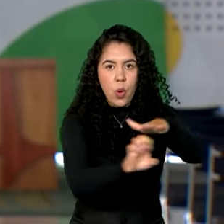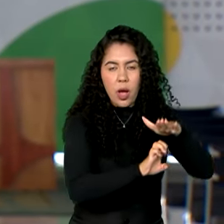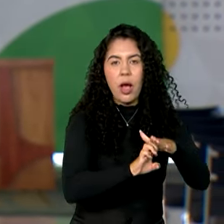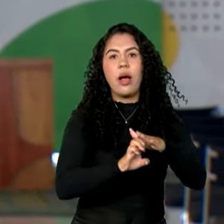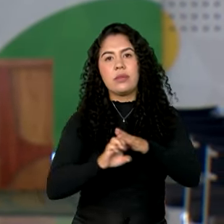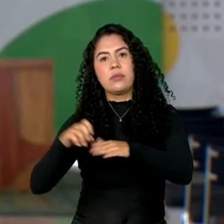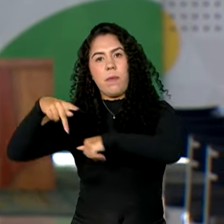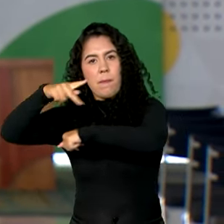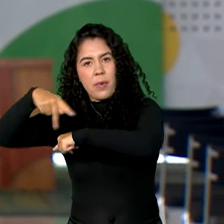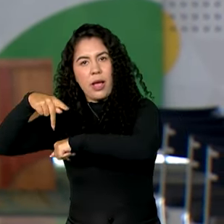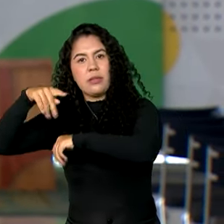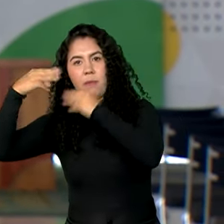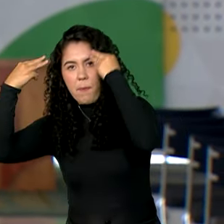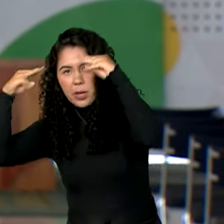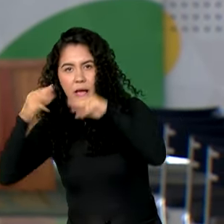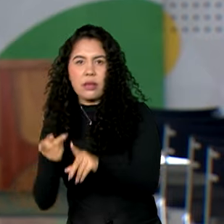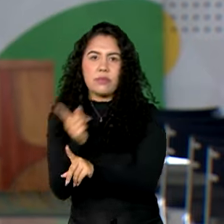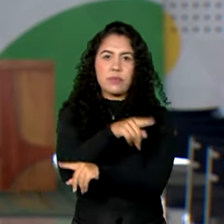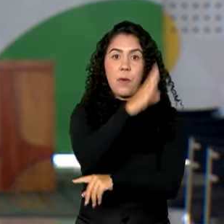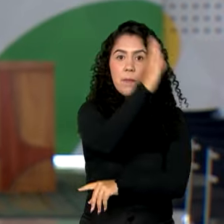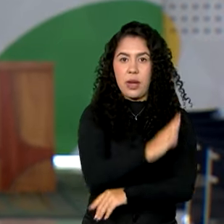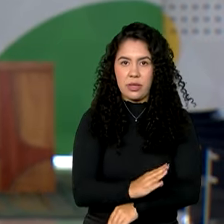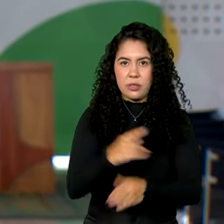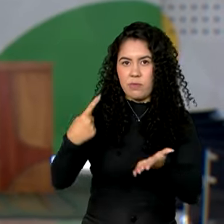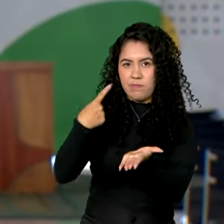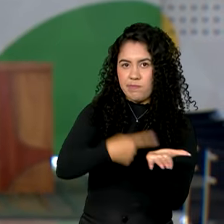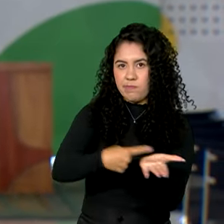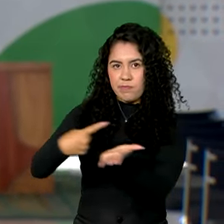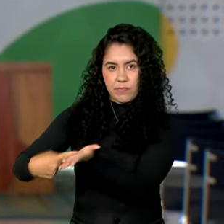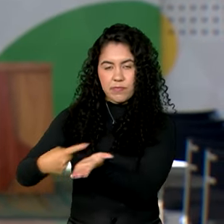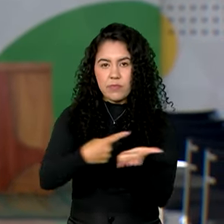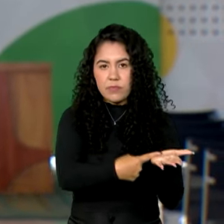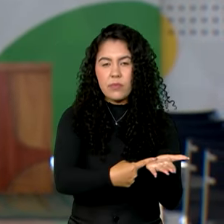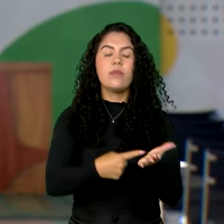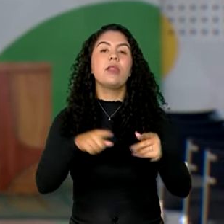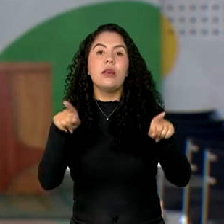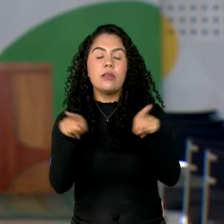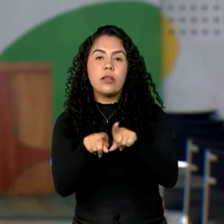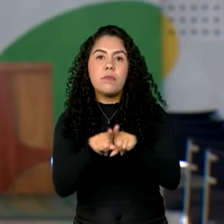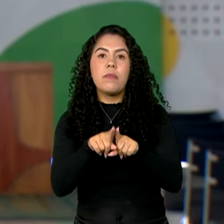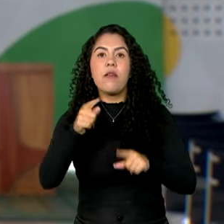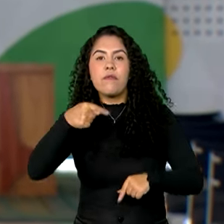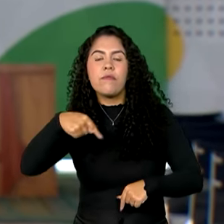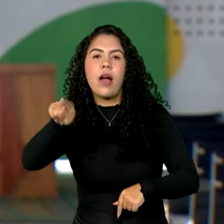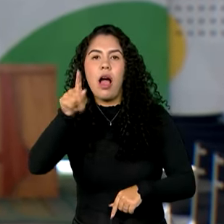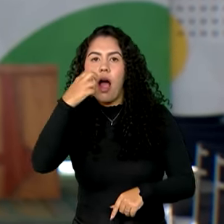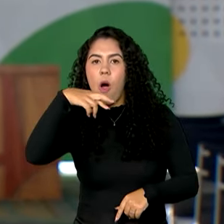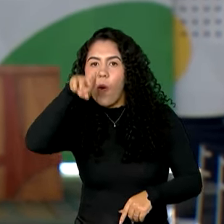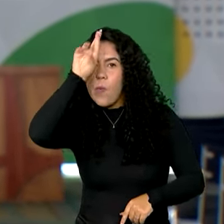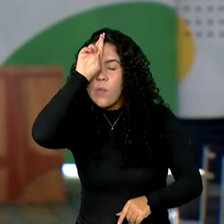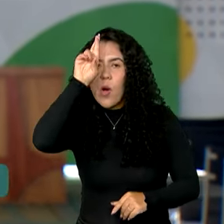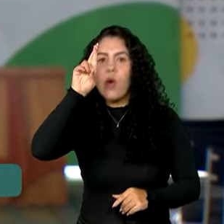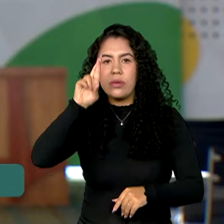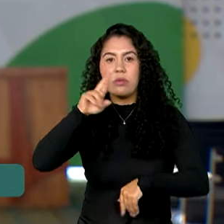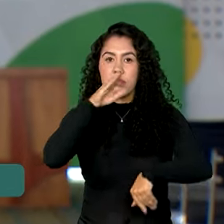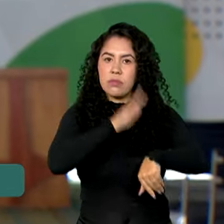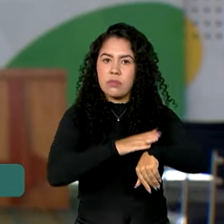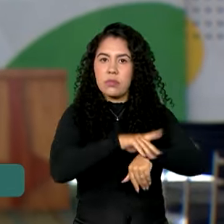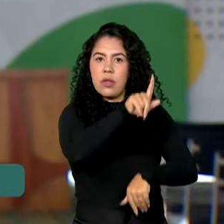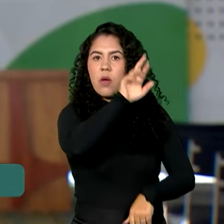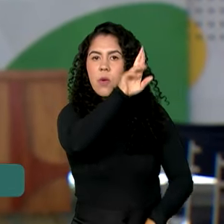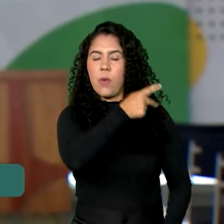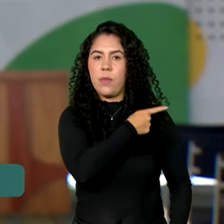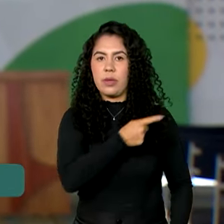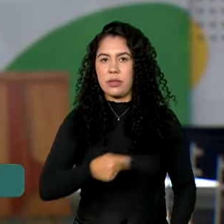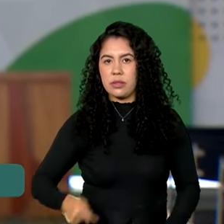México-Brasil. Em seguida, ele se reúne com um grupo de empresários mexicanos e depois vai a um almoço oferecido pelo atual presidente do